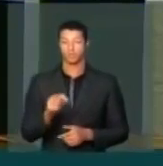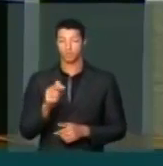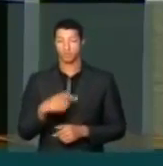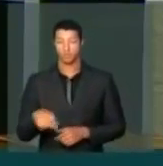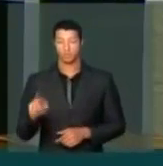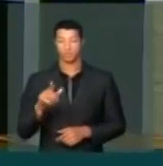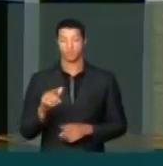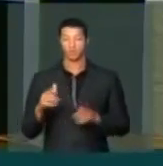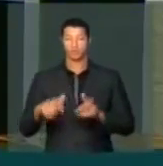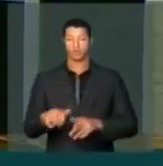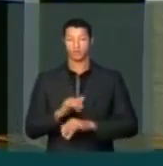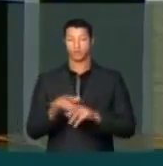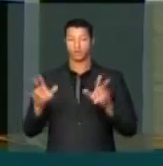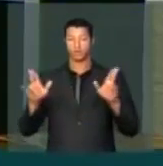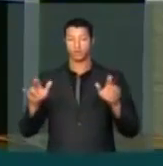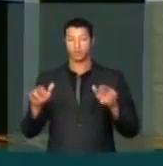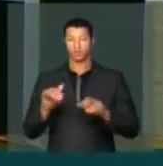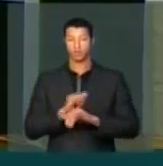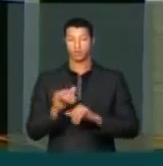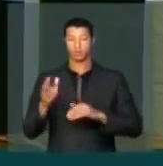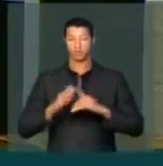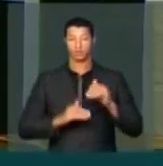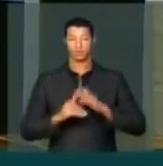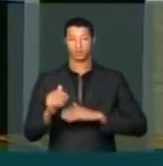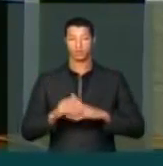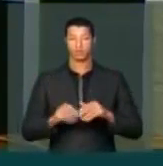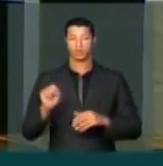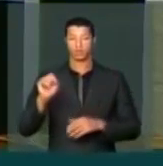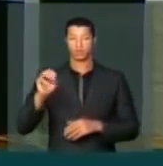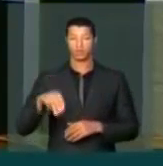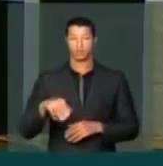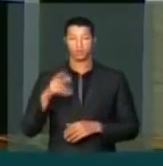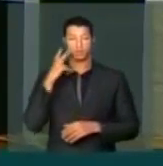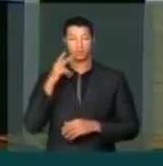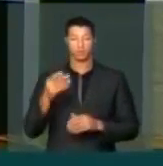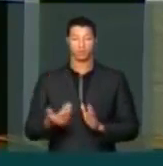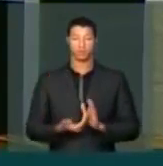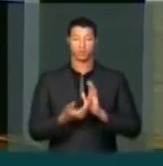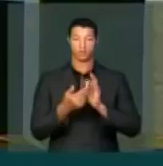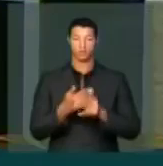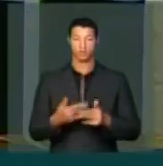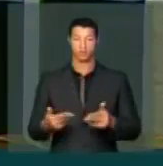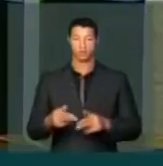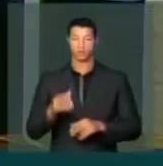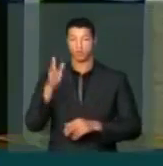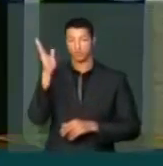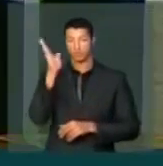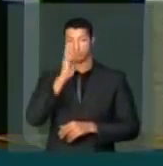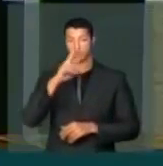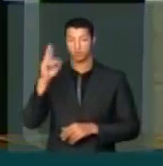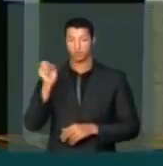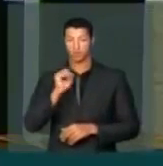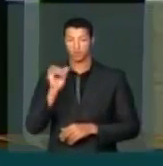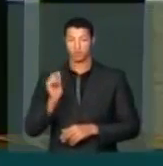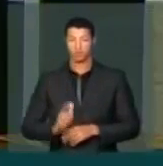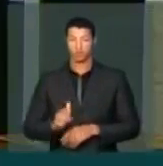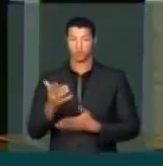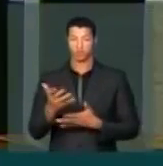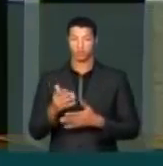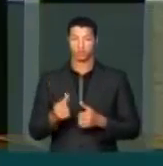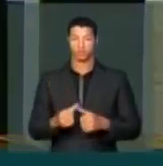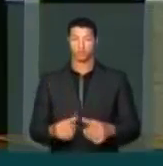aí onde esse assunto diz respeito, sim, a esse parlamento. O Brasil, que é signatário da